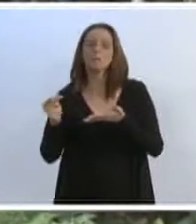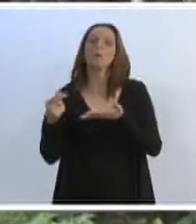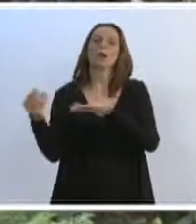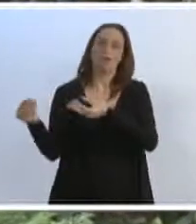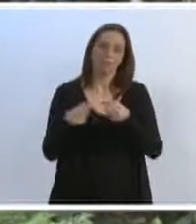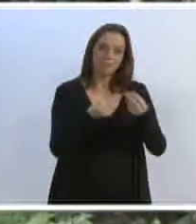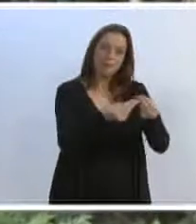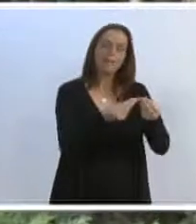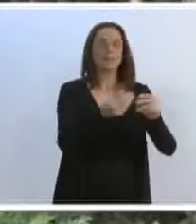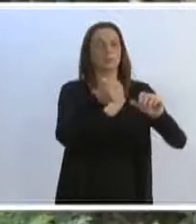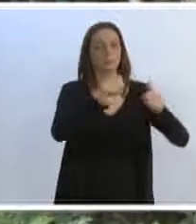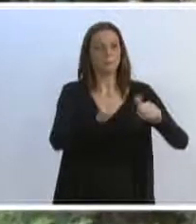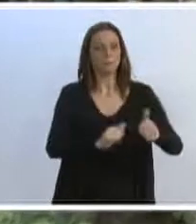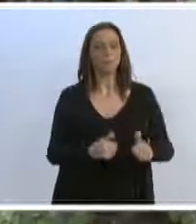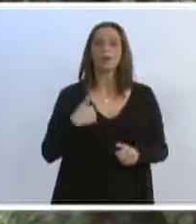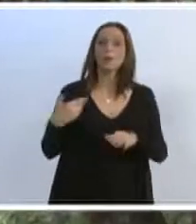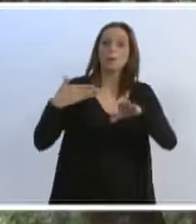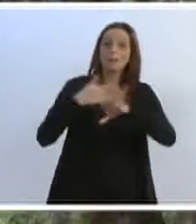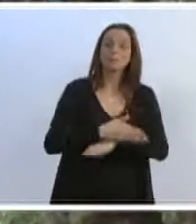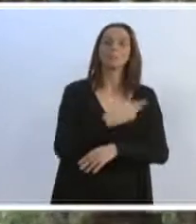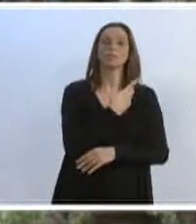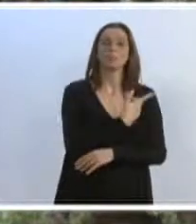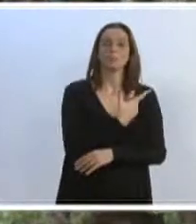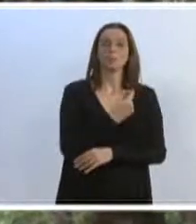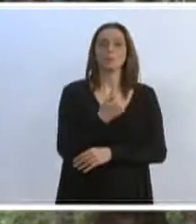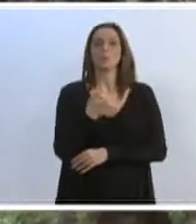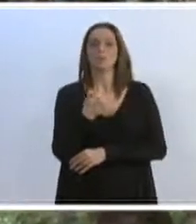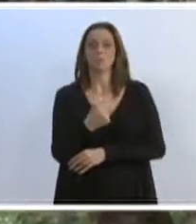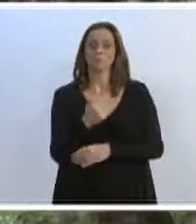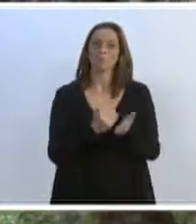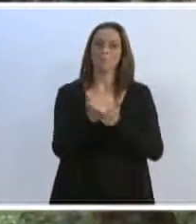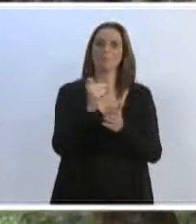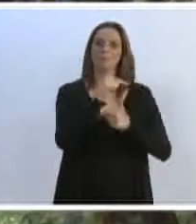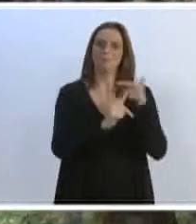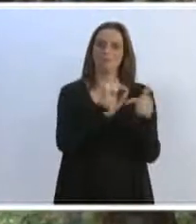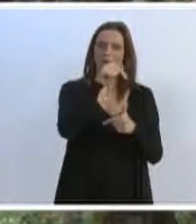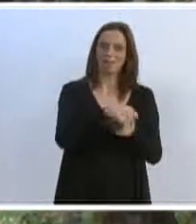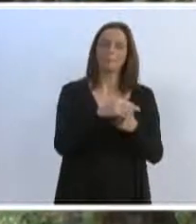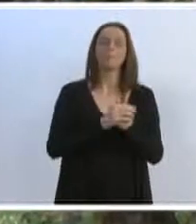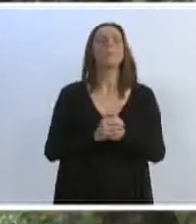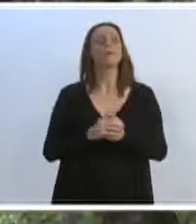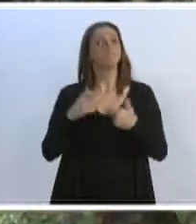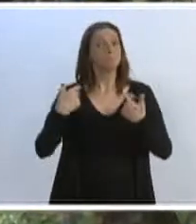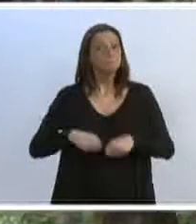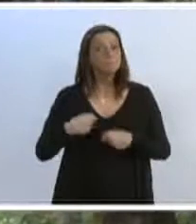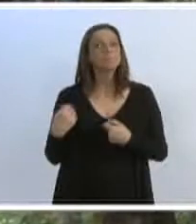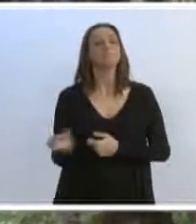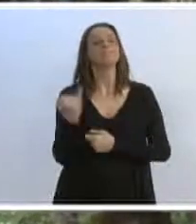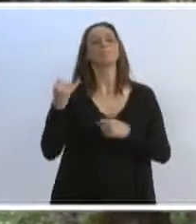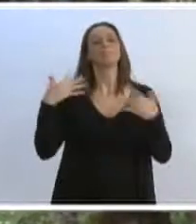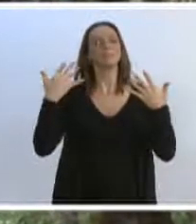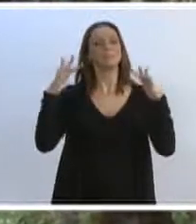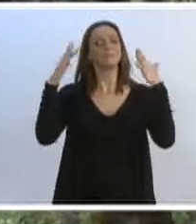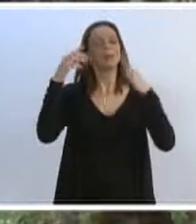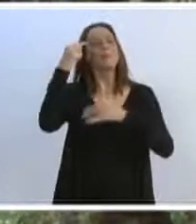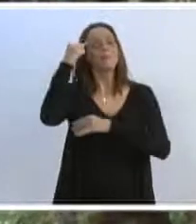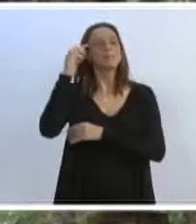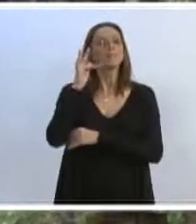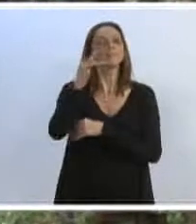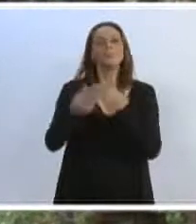57. E essa revista ela tende a ficar 60 anos ininterruptamente sendo publicada